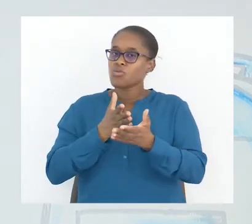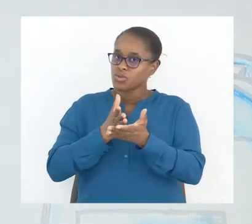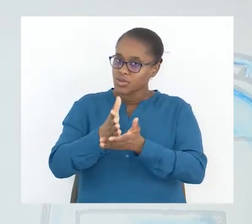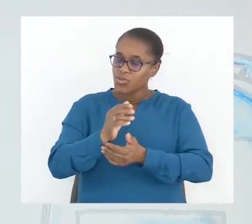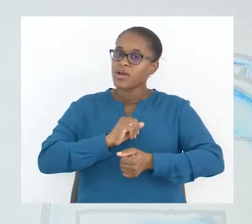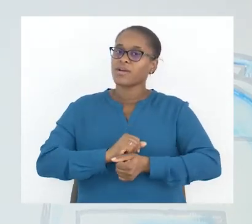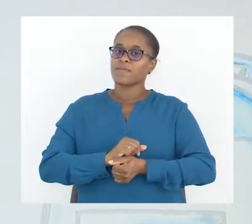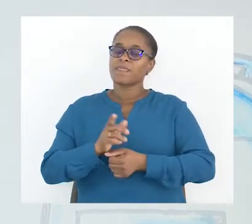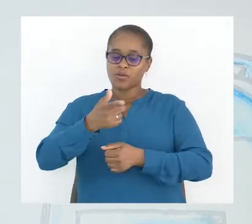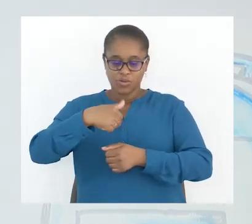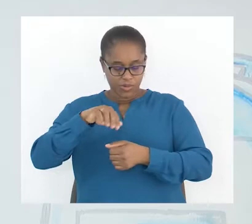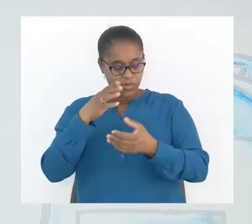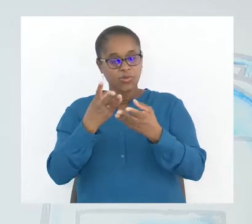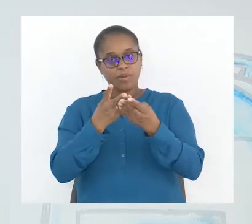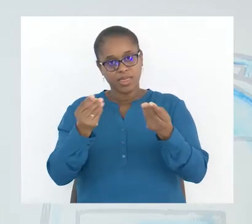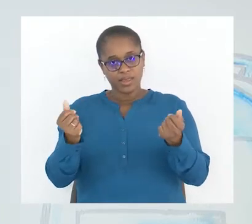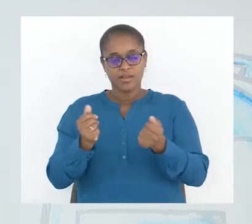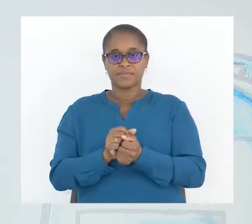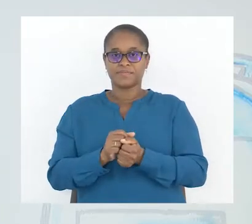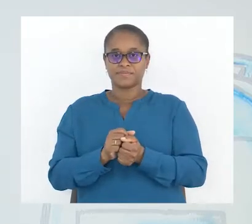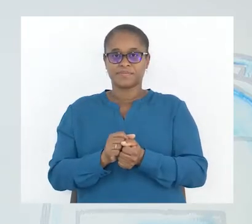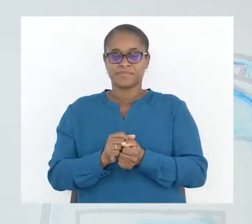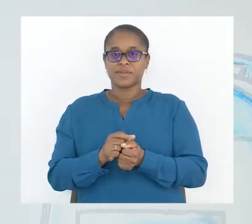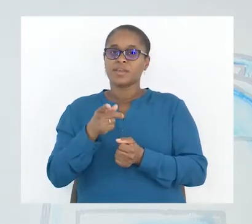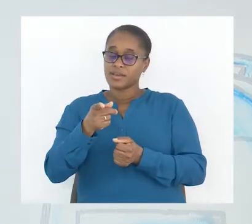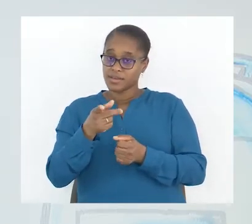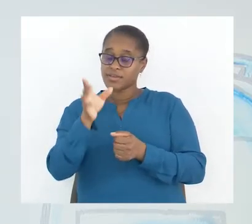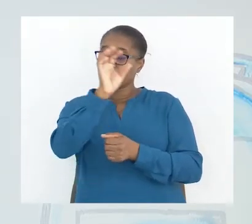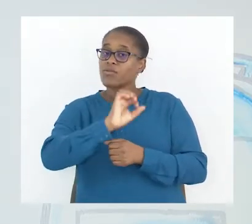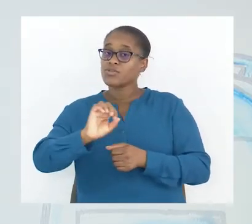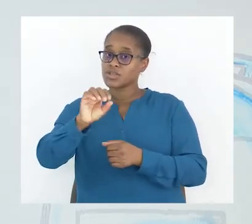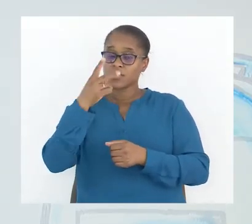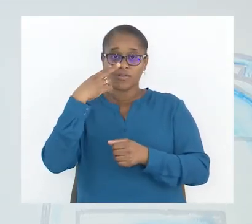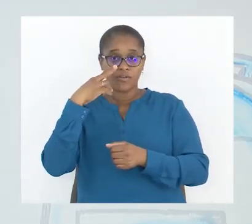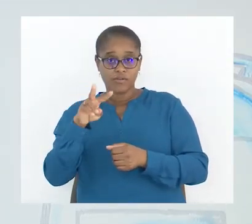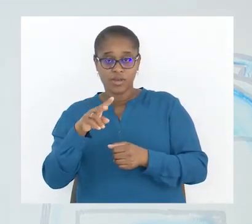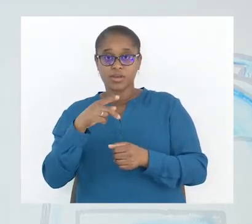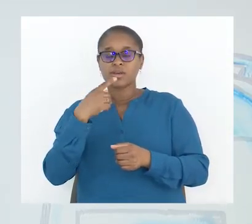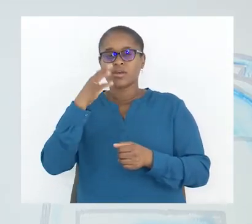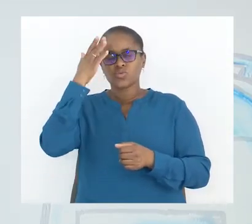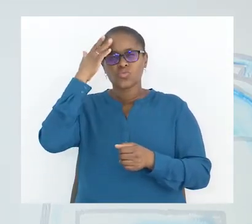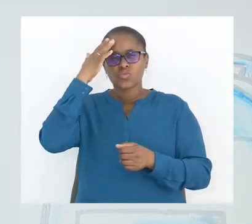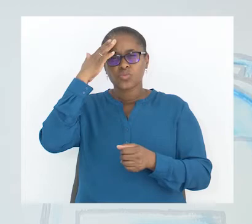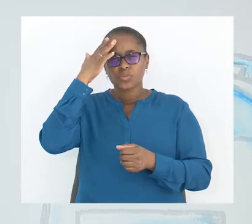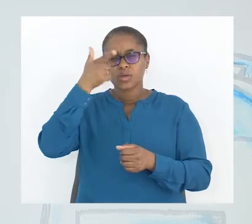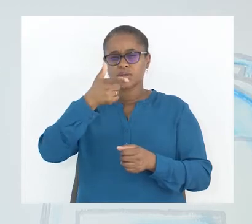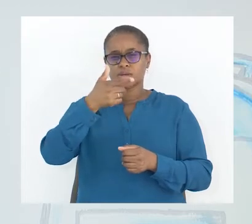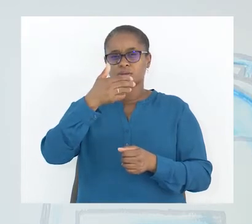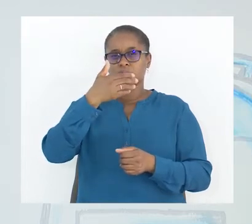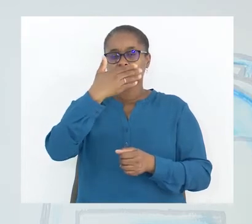continuar como o nosso material. Neste caso, vocês vão ver na página, neste caso, a